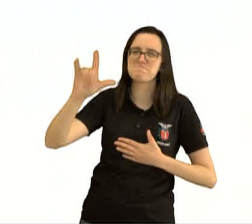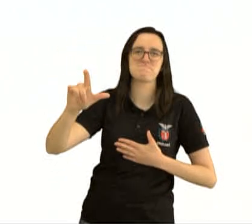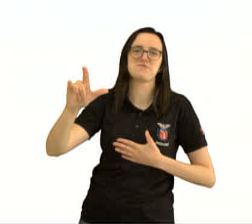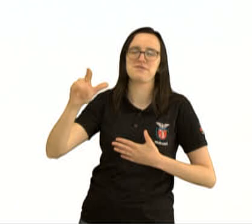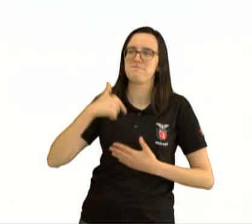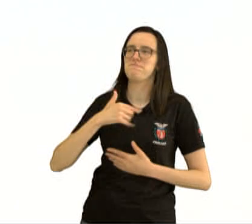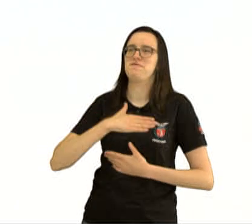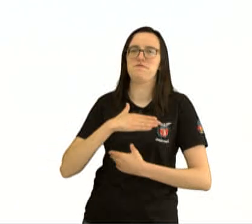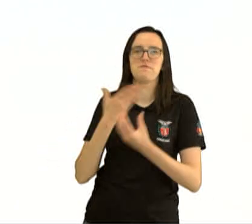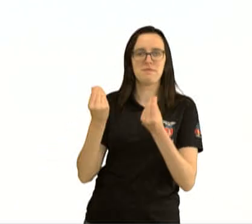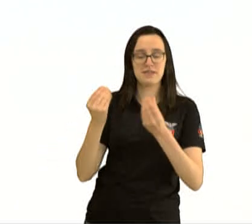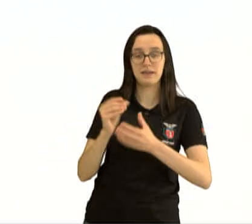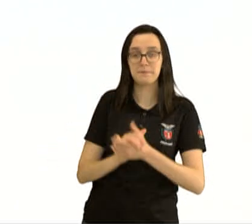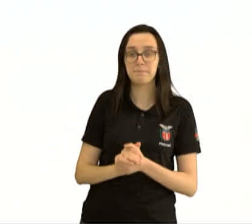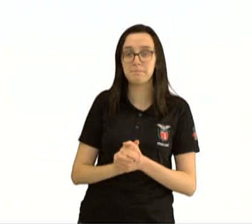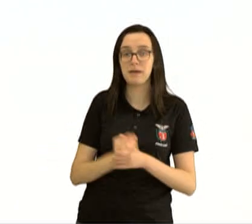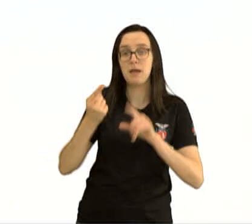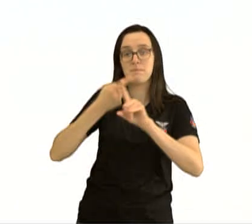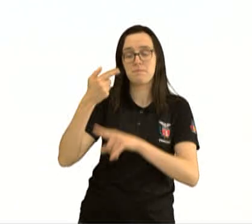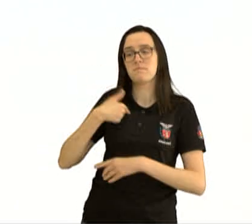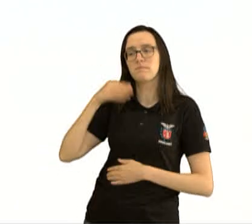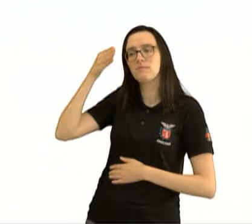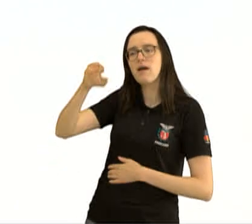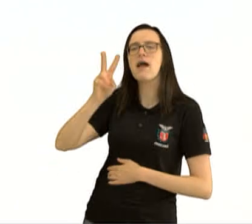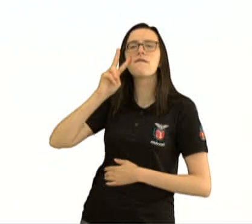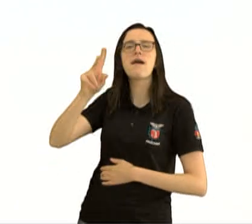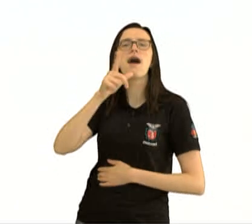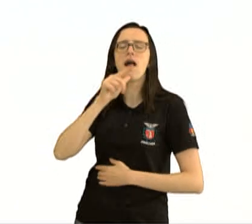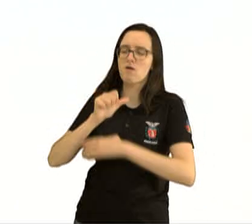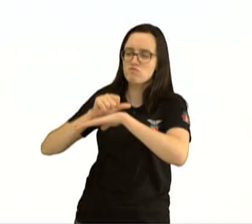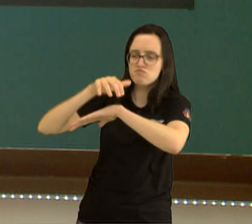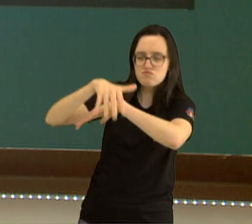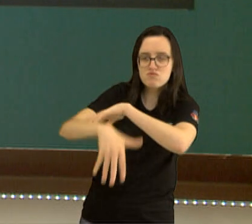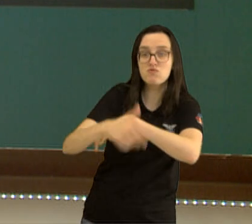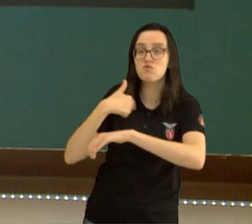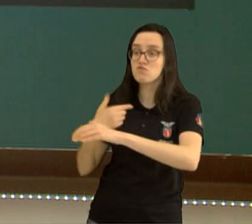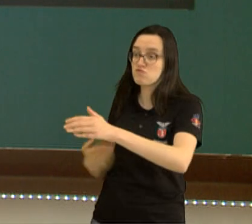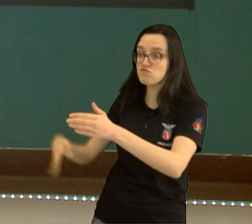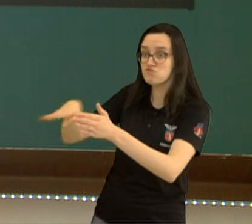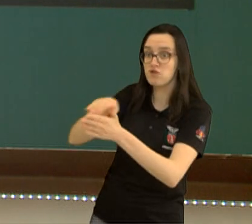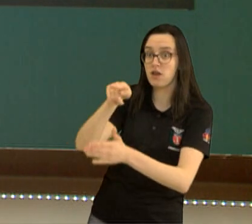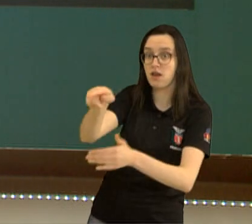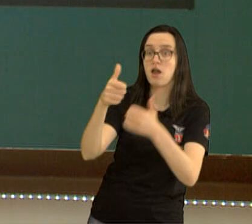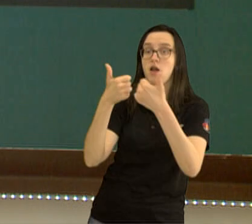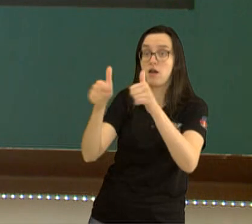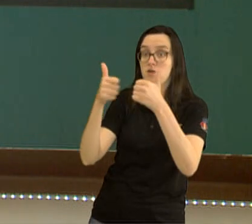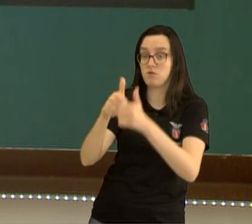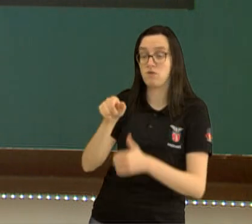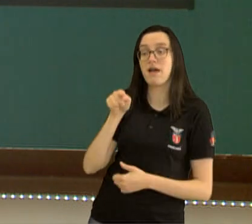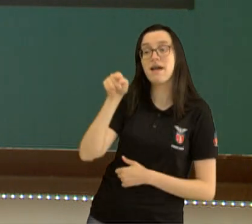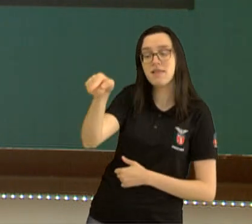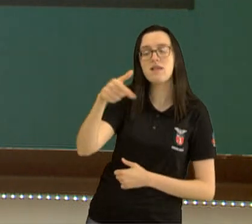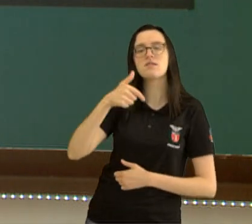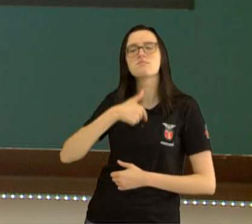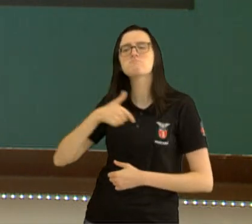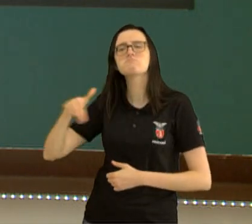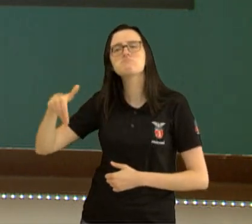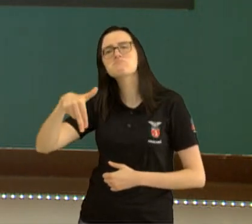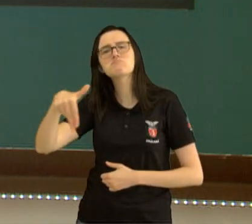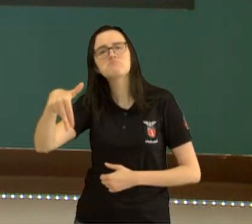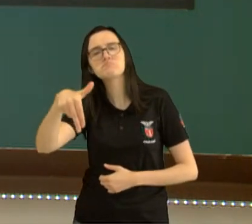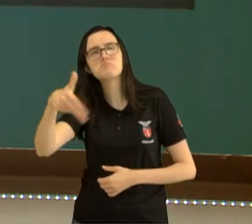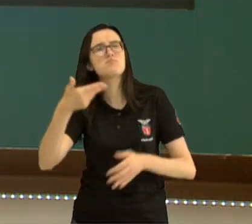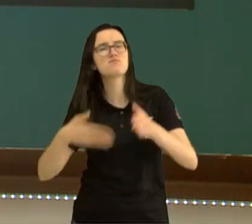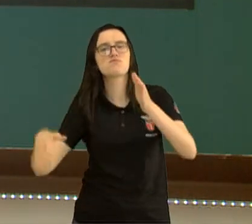Primeiro, eu fui para as Cataratas do Iguaçu. Cheguei lá de ônibus, Lá eu andei por alguns minutos